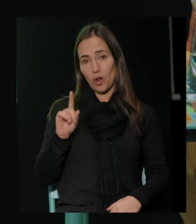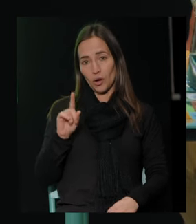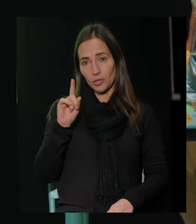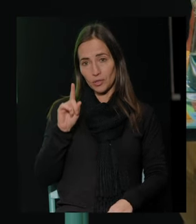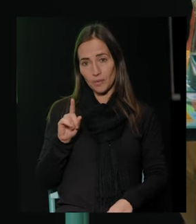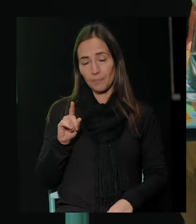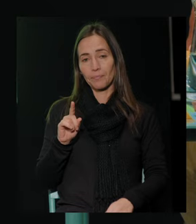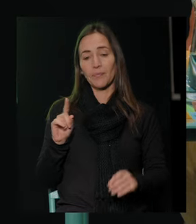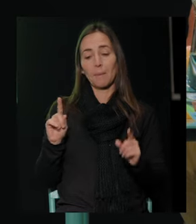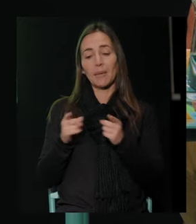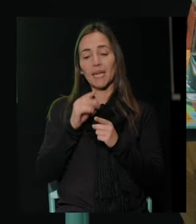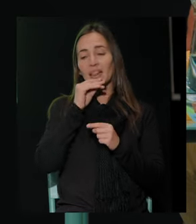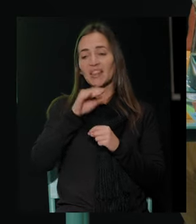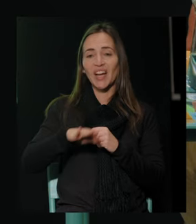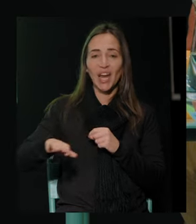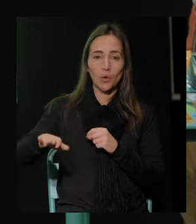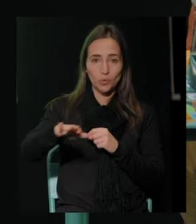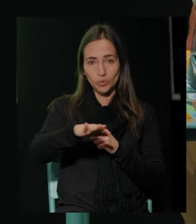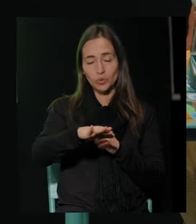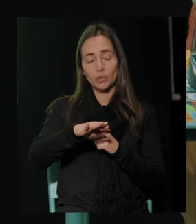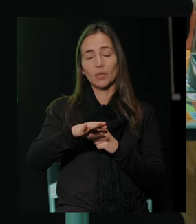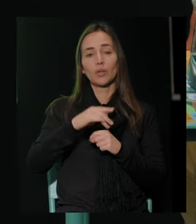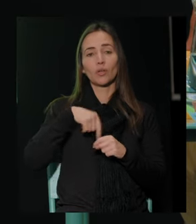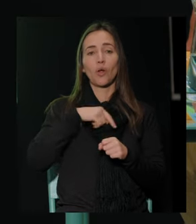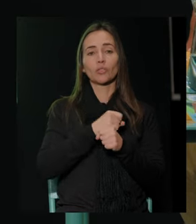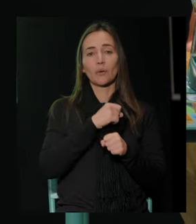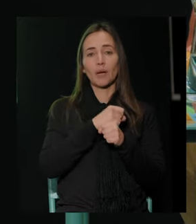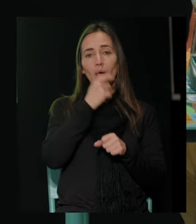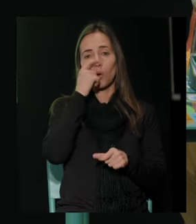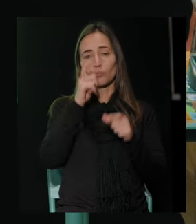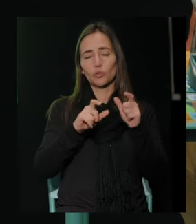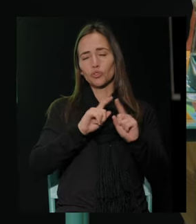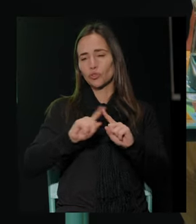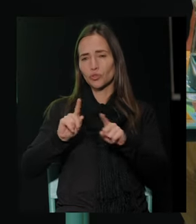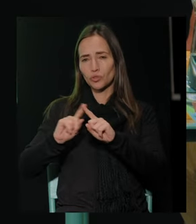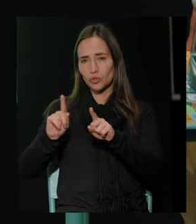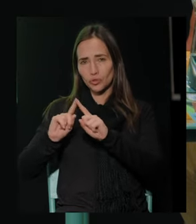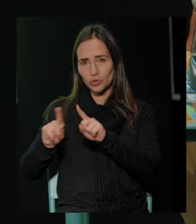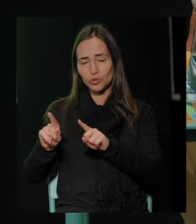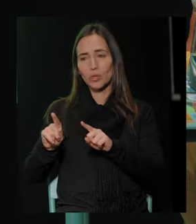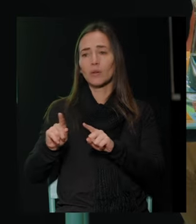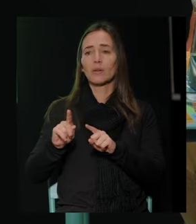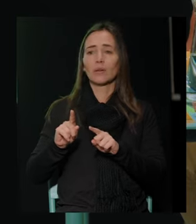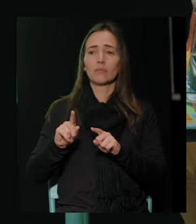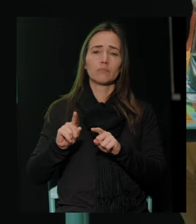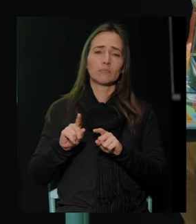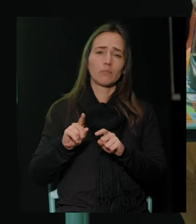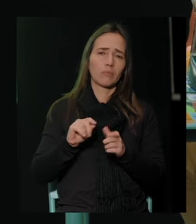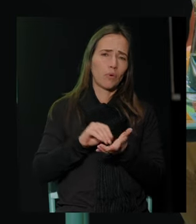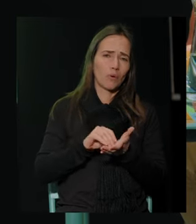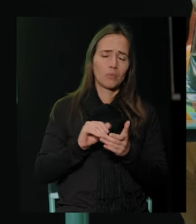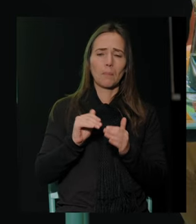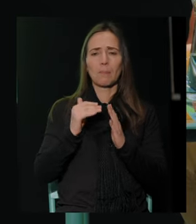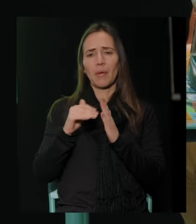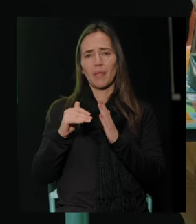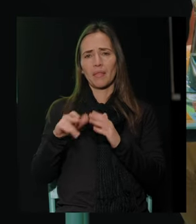é minifúndio, estamos a trabalhar com várias pessoas diferentes, de todo o tipo de classes socioeconómicas, de todos